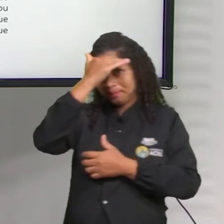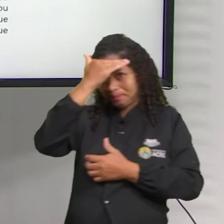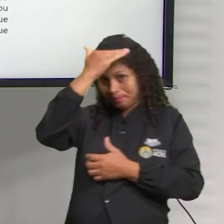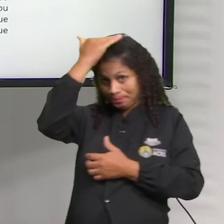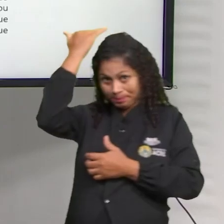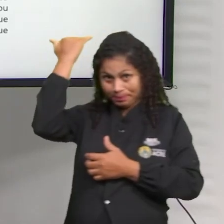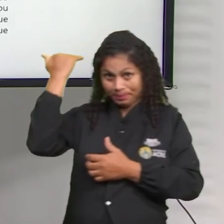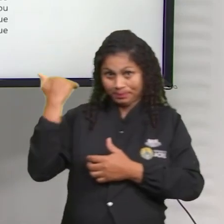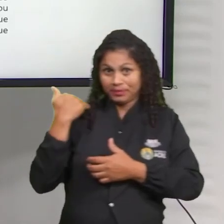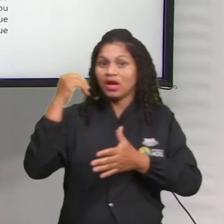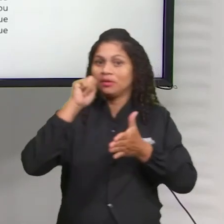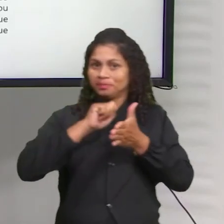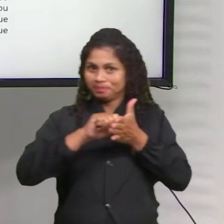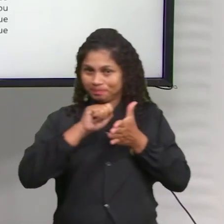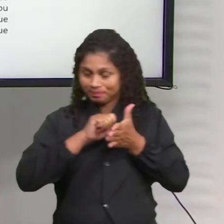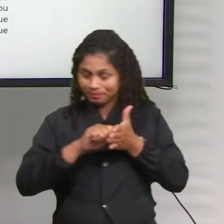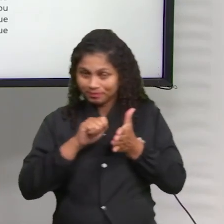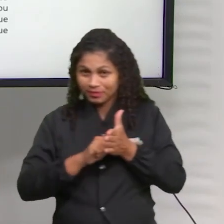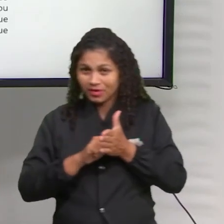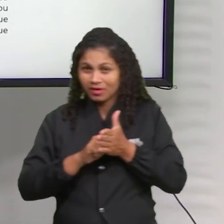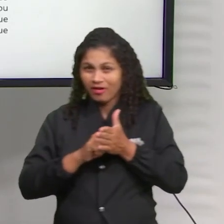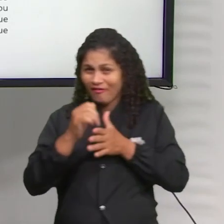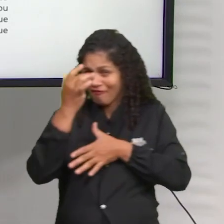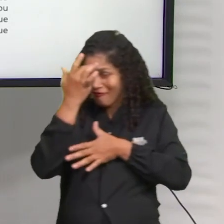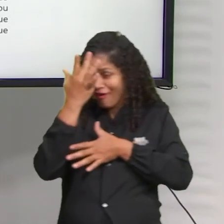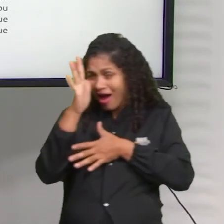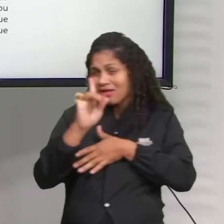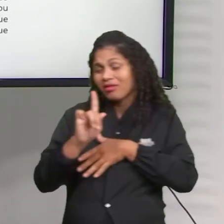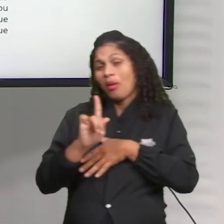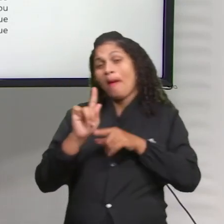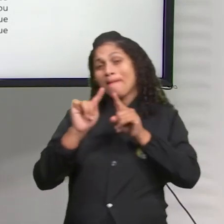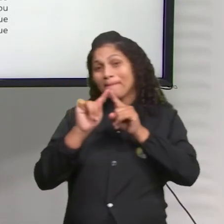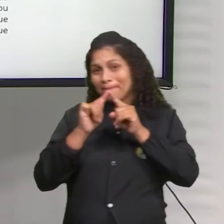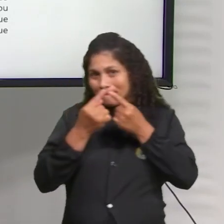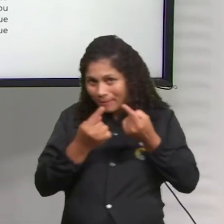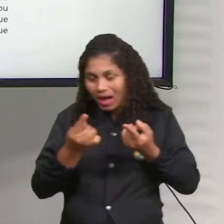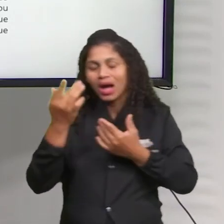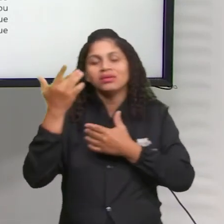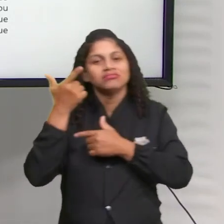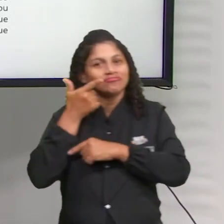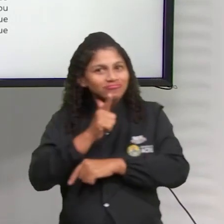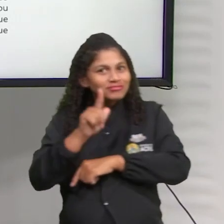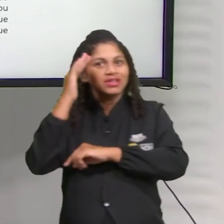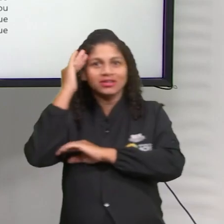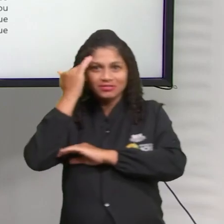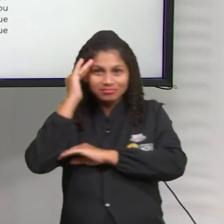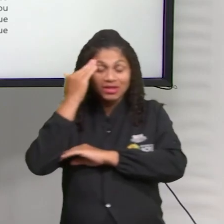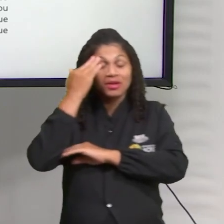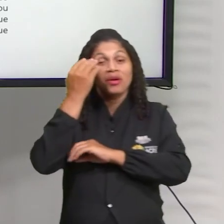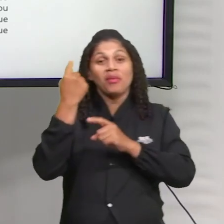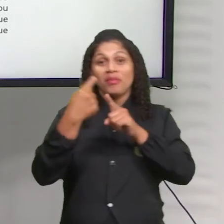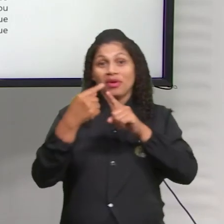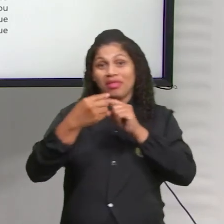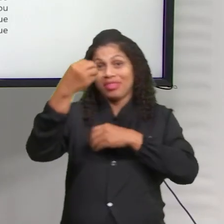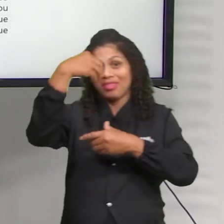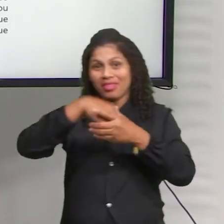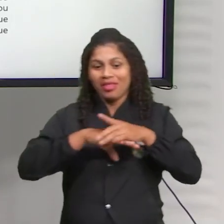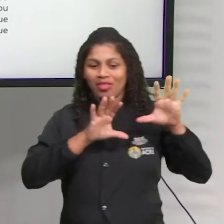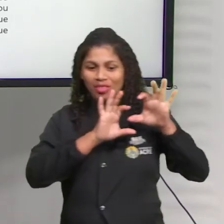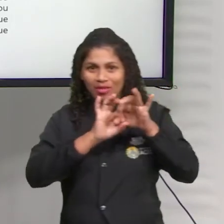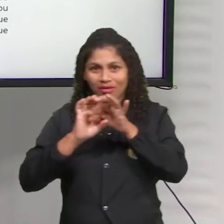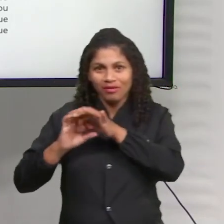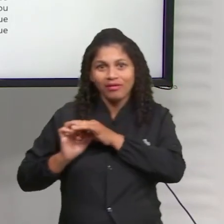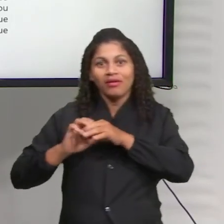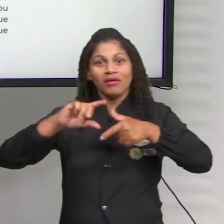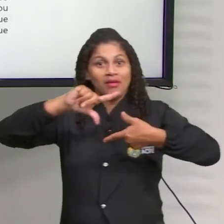tão fácil de digerir, de entender. Mas vamos entender que ele vai estar dentro de um contexto modernista. Então a